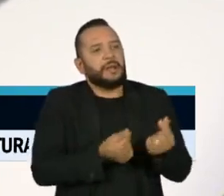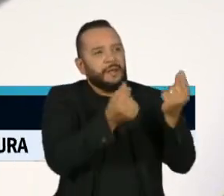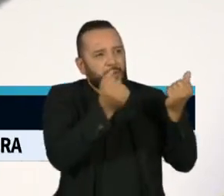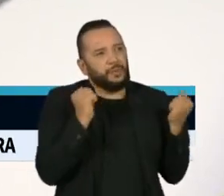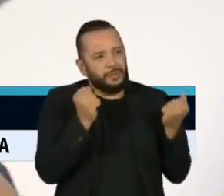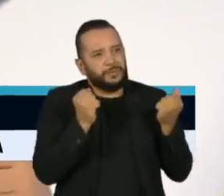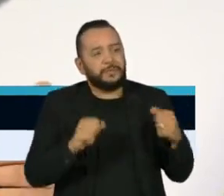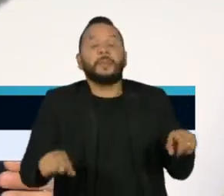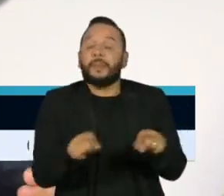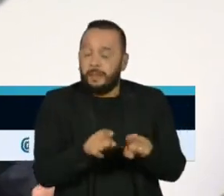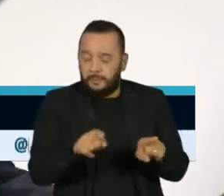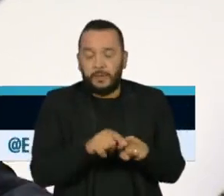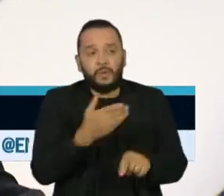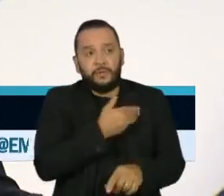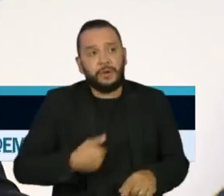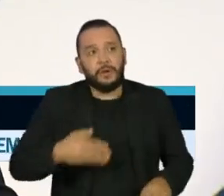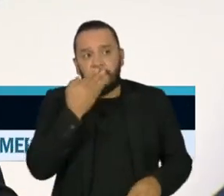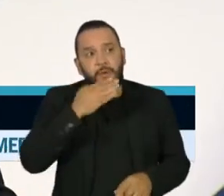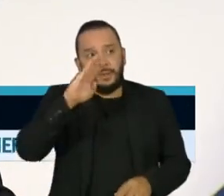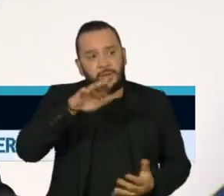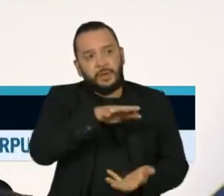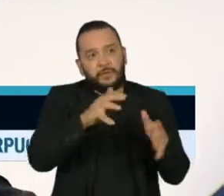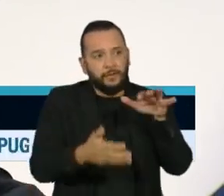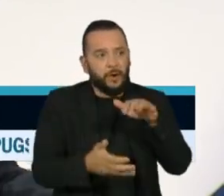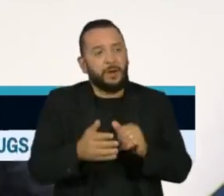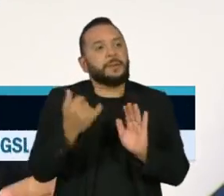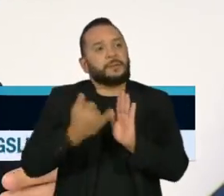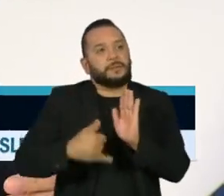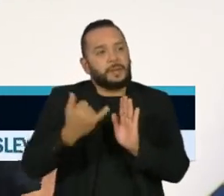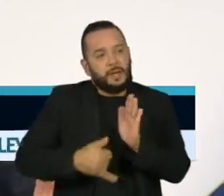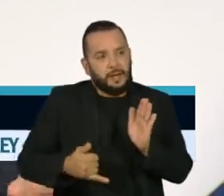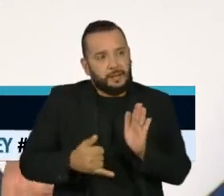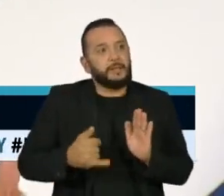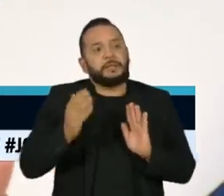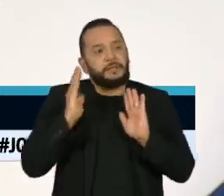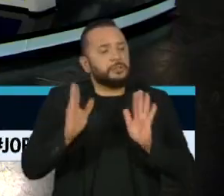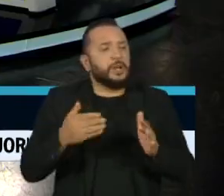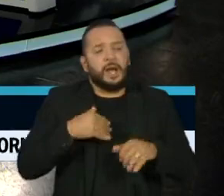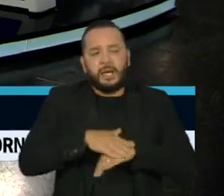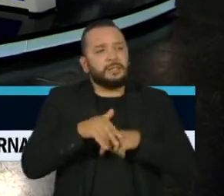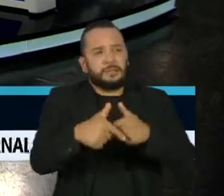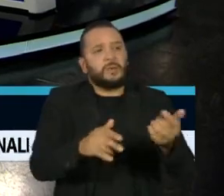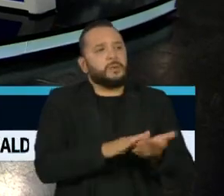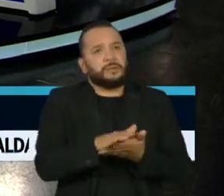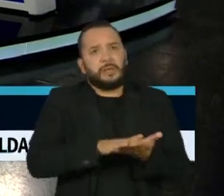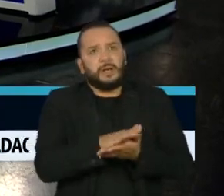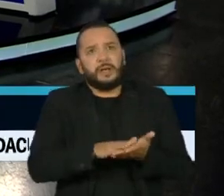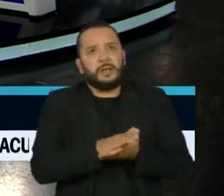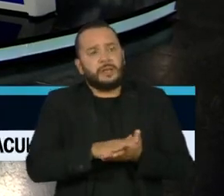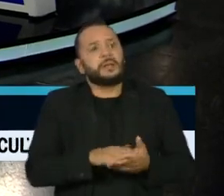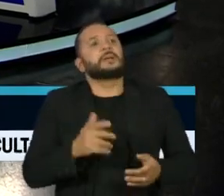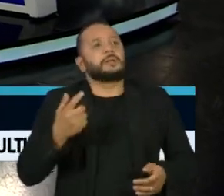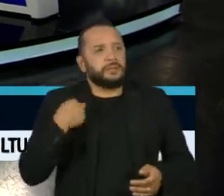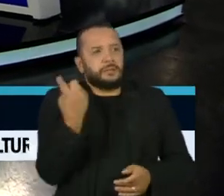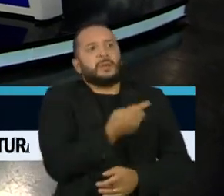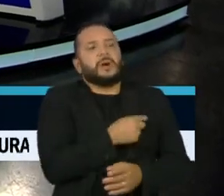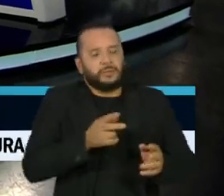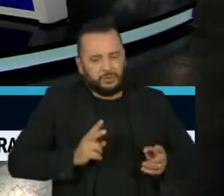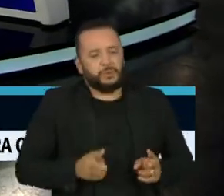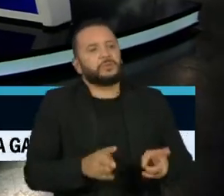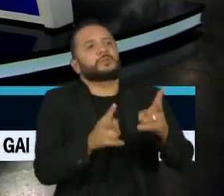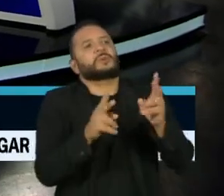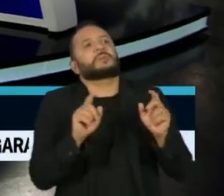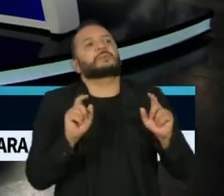reforma tributária, não entregou a reforma tributária nesses anos e, portanto, nós seguiremos com